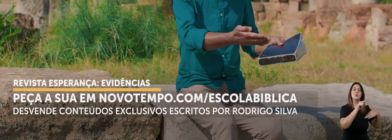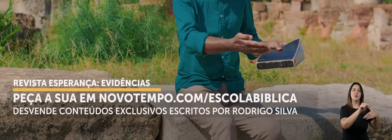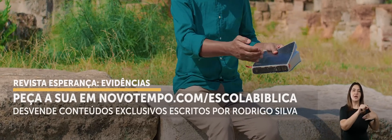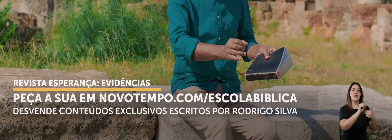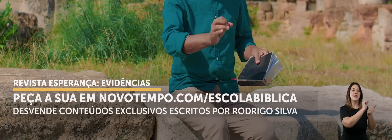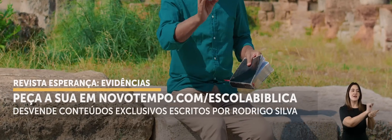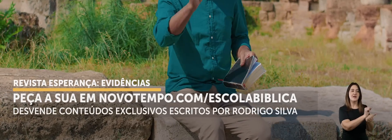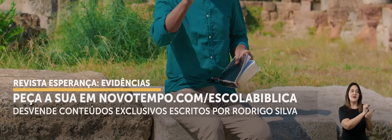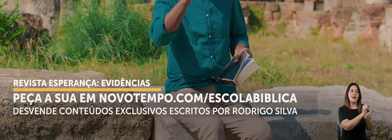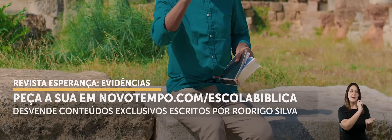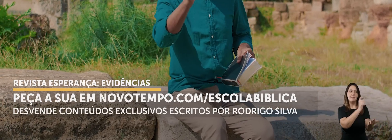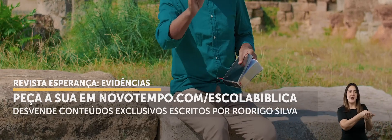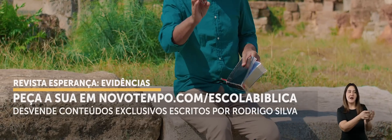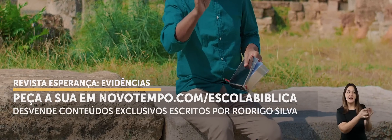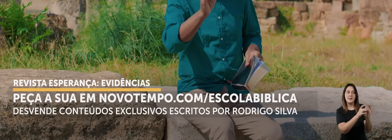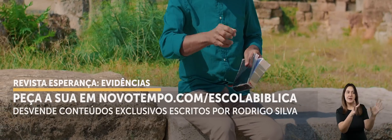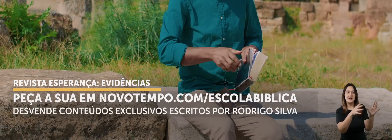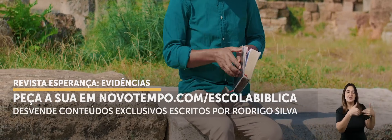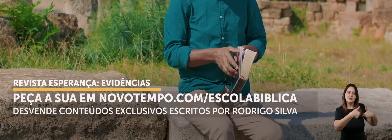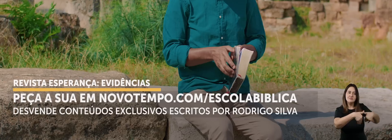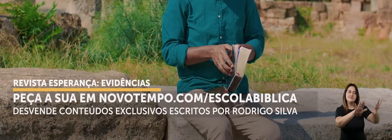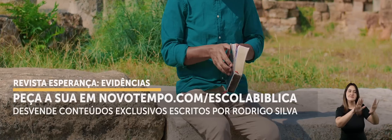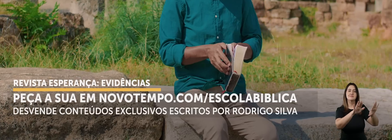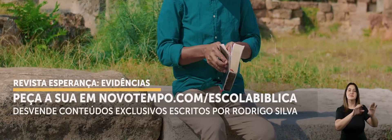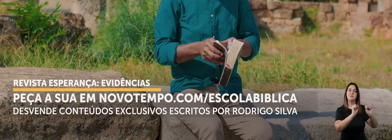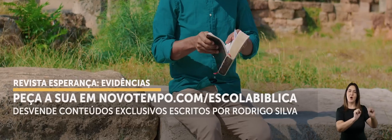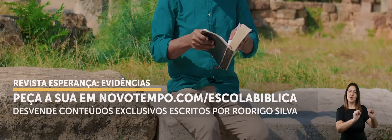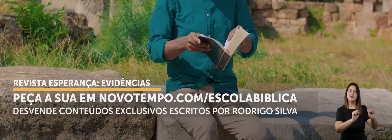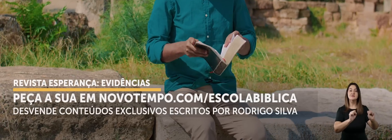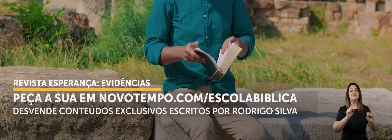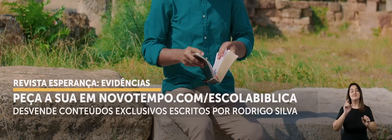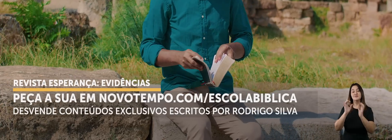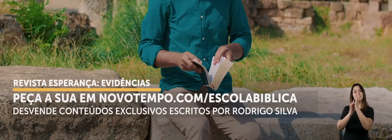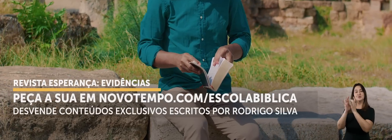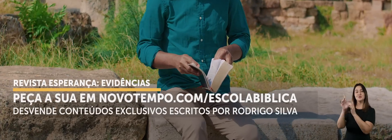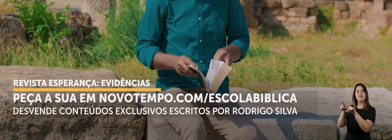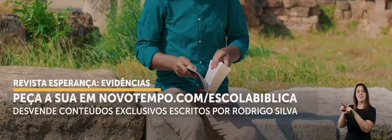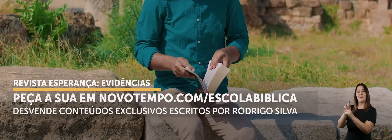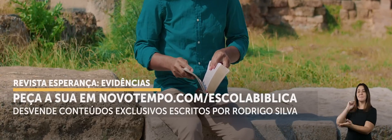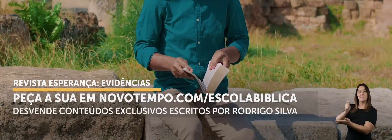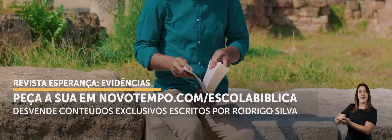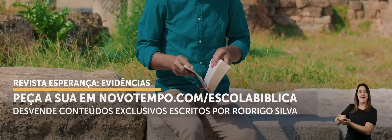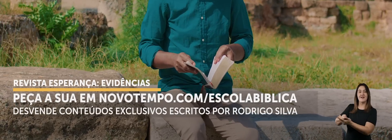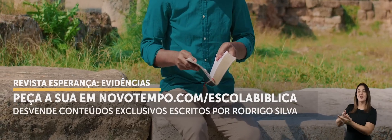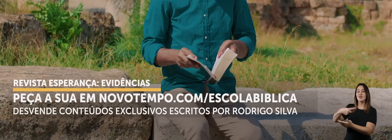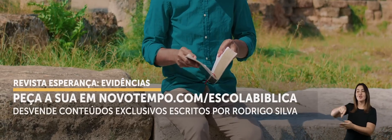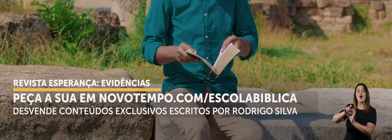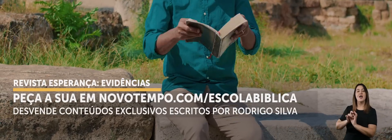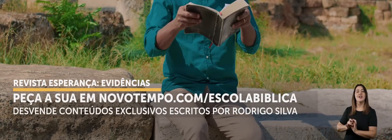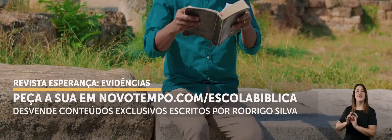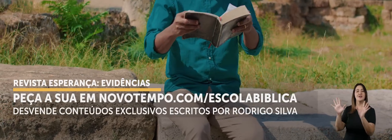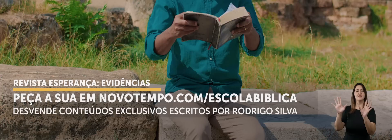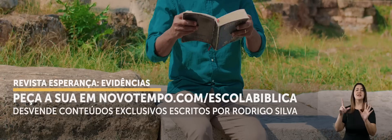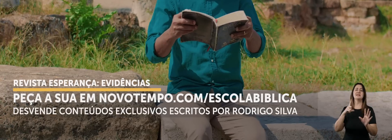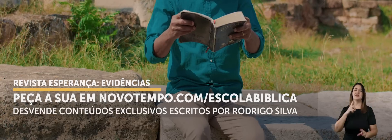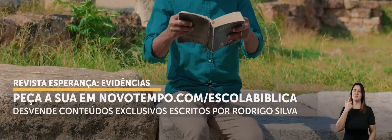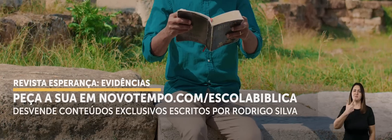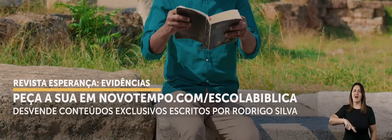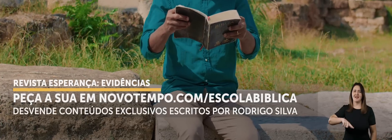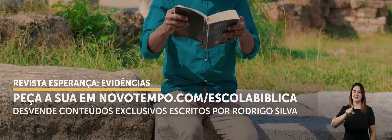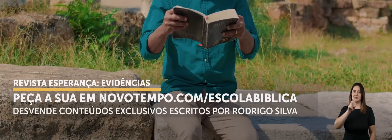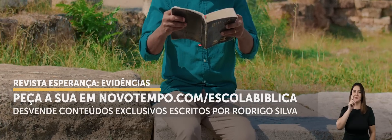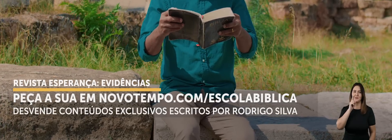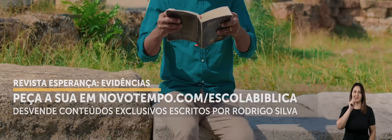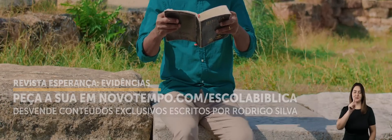a ágora para que a sua libertação fosse efetivada. E ele repete isso em várias outras passagens do Novo Testamento. Eu vou ler mais uma para